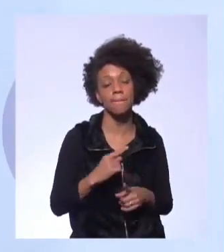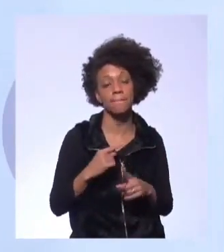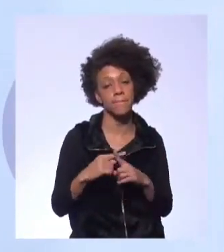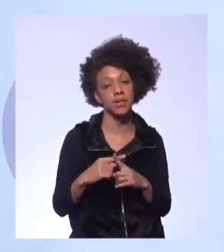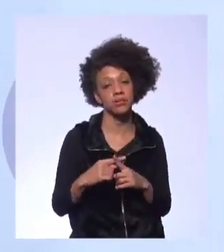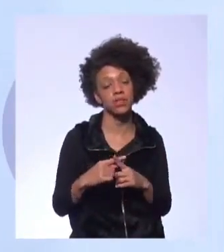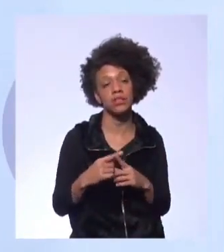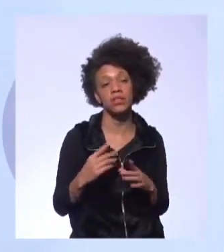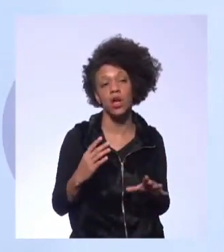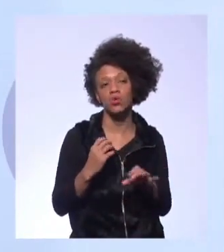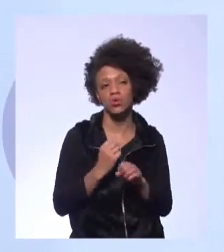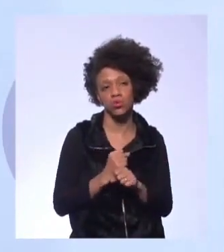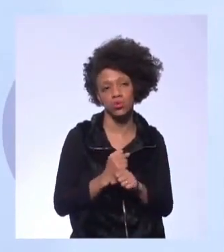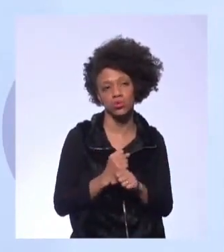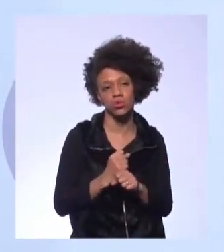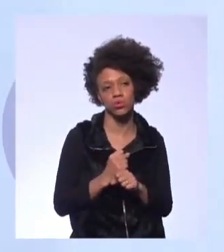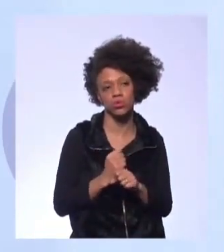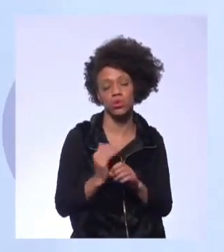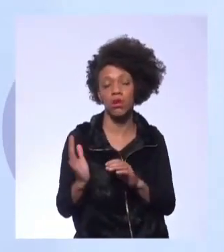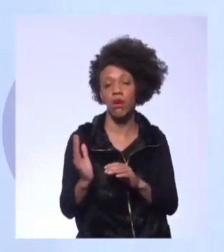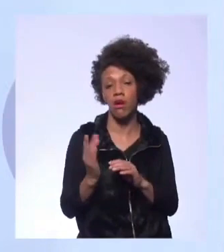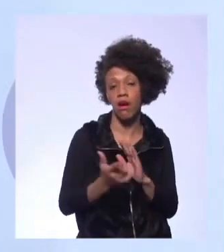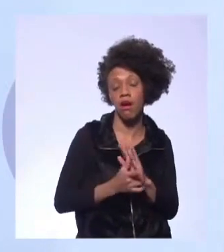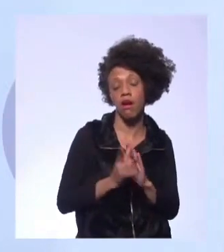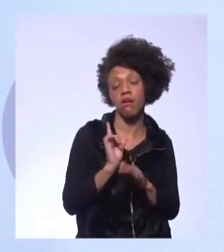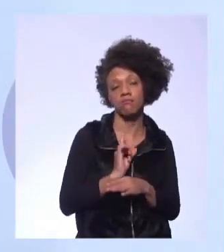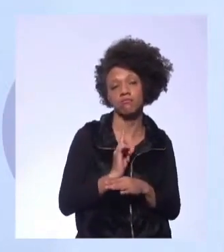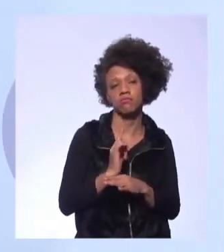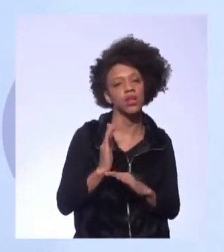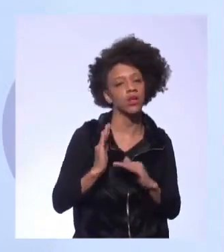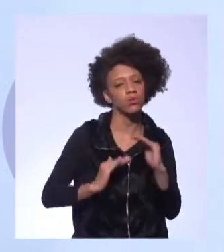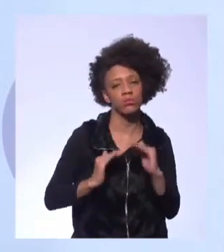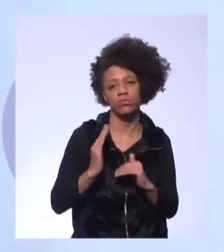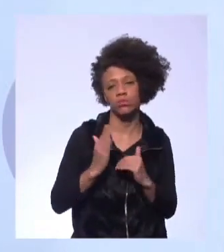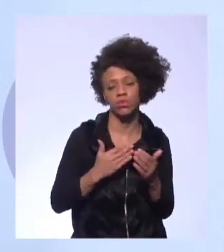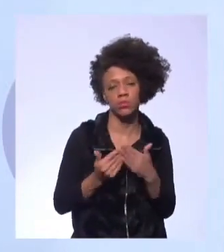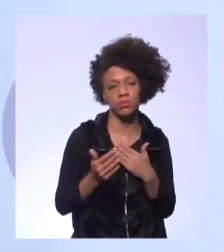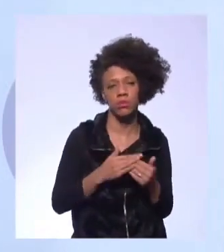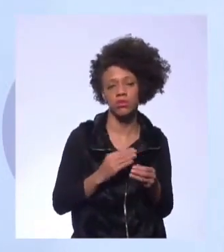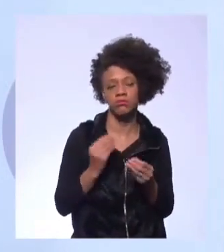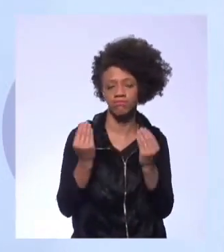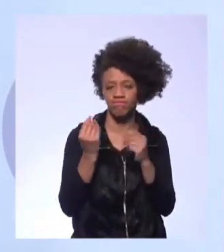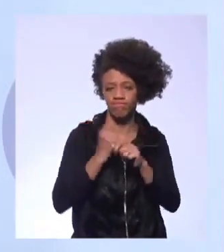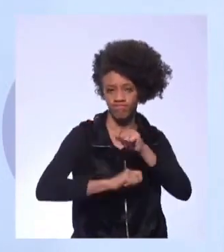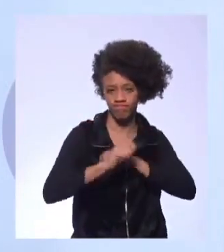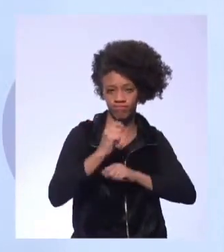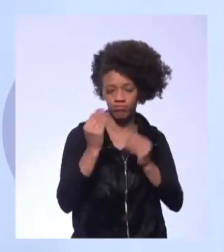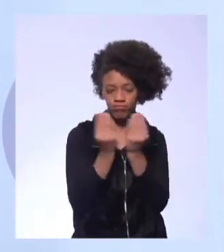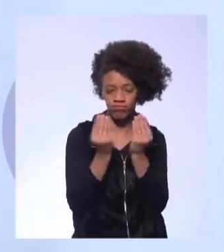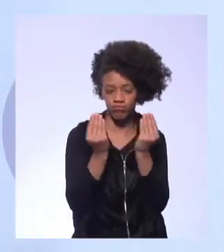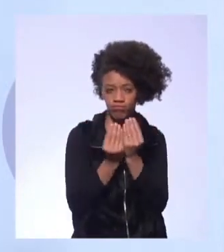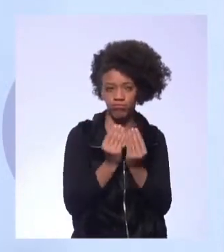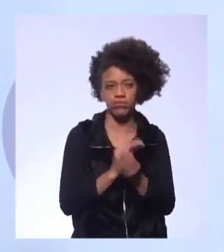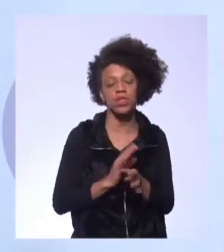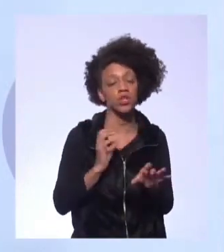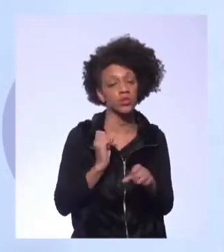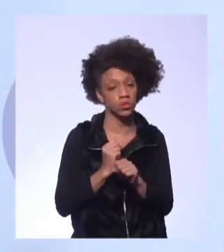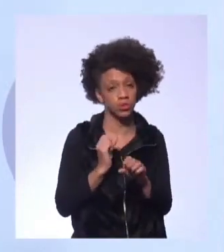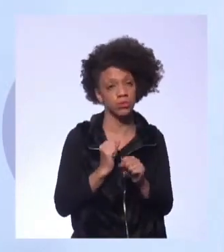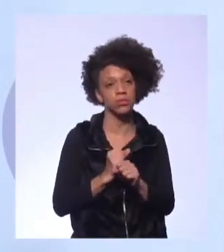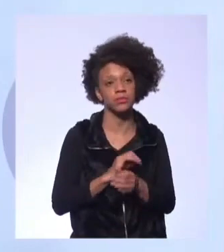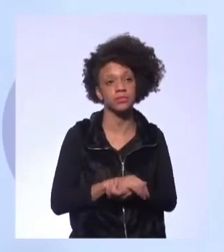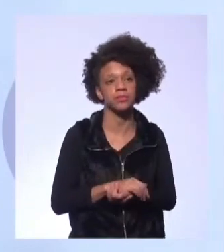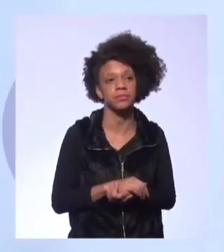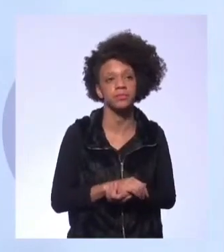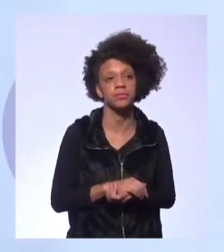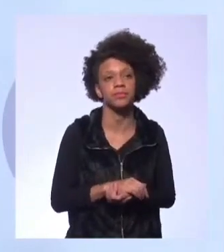oxigênio. Tudo que está antes do reagente, antes da seta do reagente. Não importa se está na mesma molécula, a gente vai somar aqueles átomos. átomos. Tanto que eu coloquei